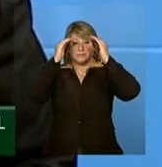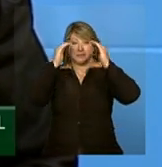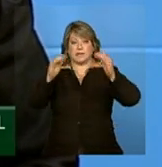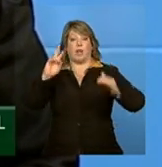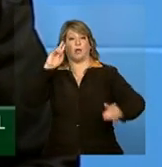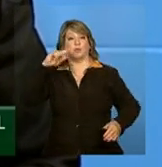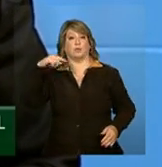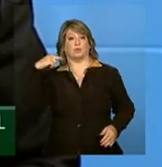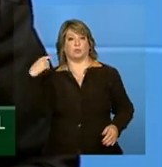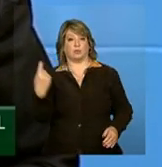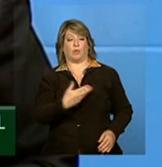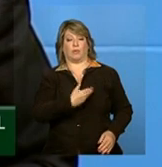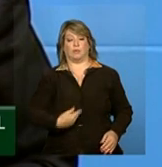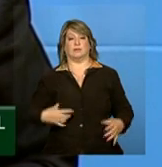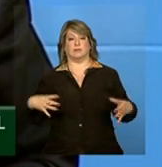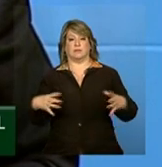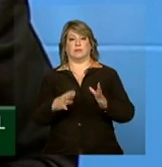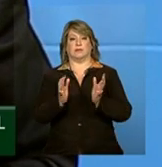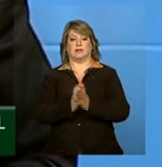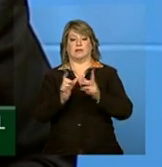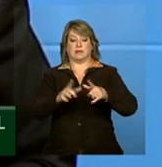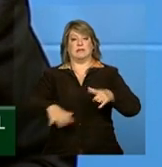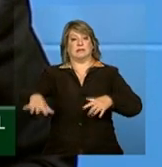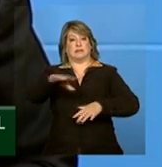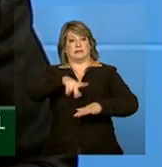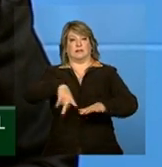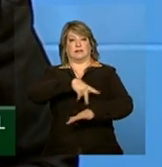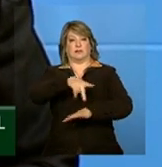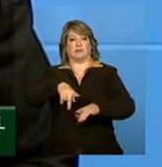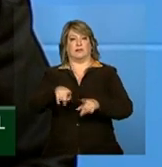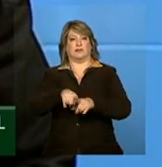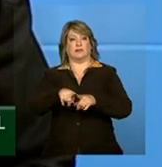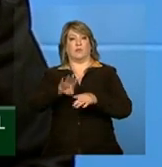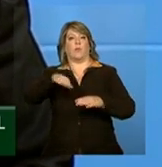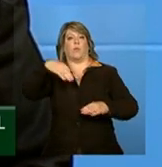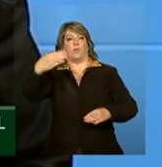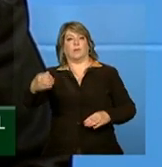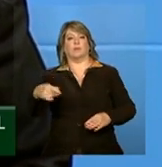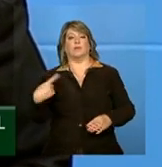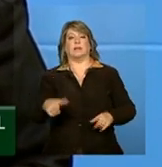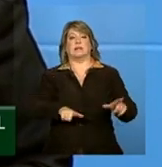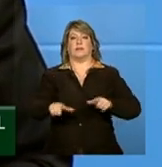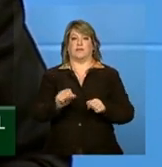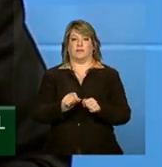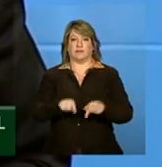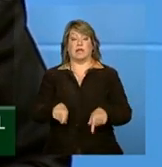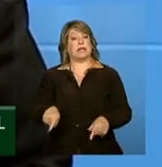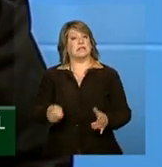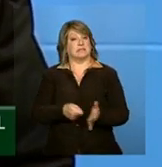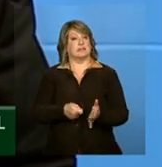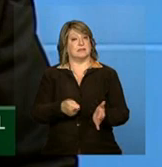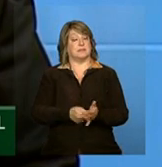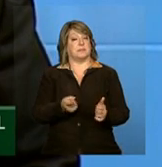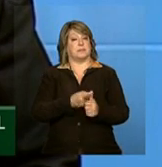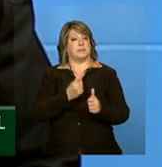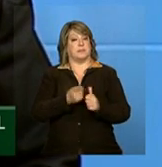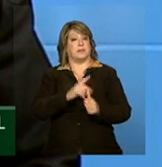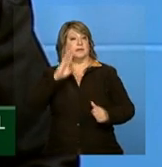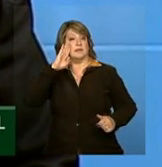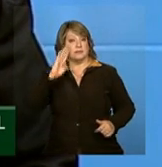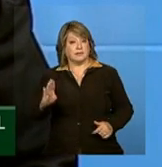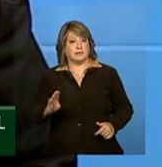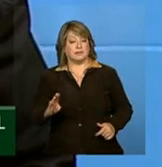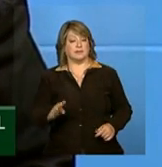governos nacionais e regionais nos territórios em que as suas atividades são desenvolvidas. Isso exige, em primeiro lugar e acima de